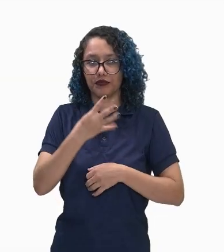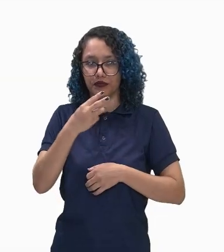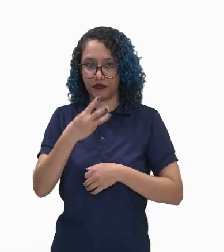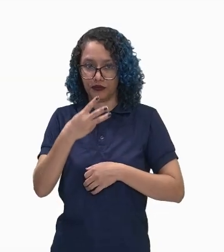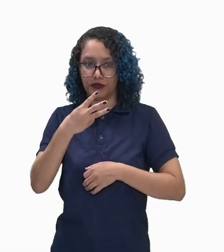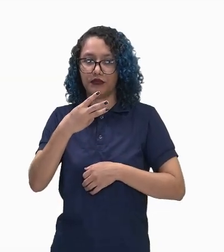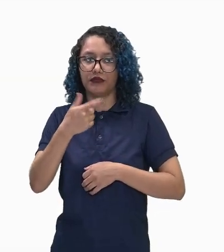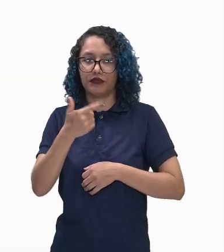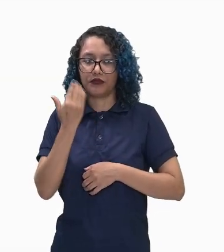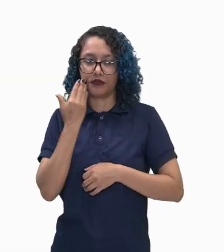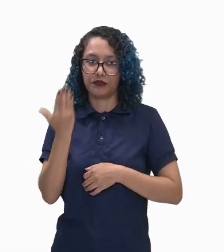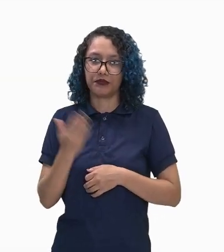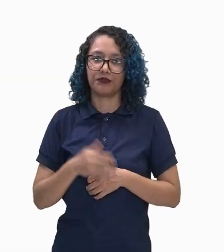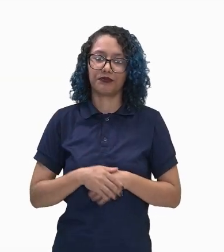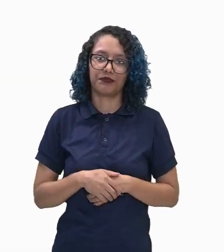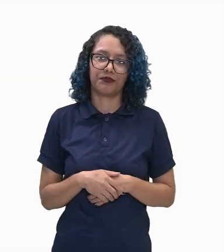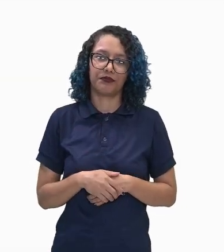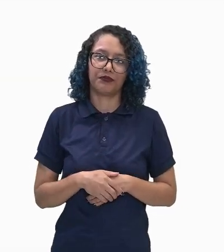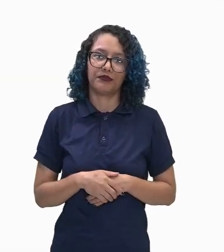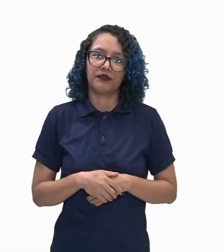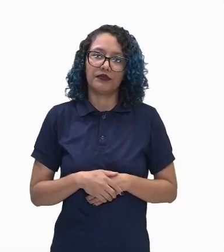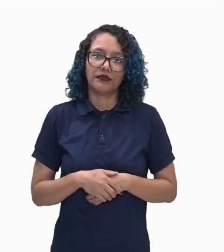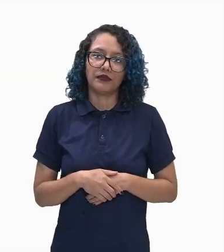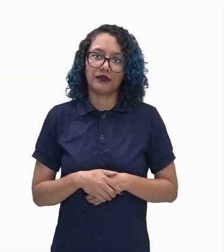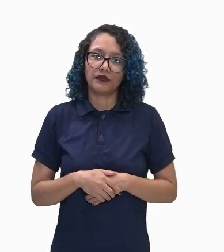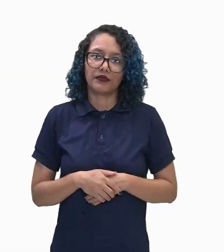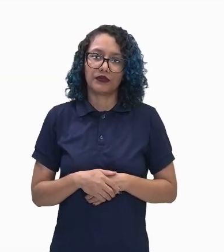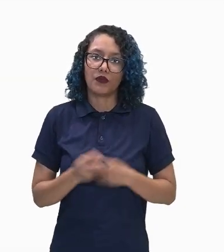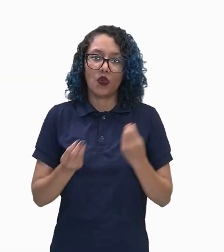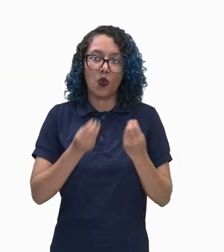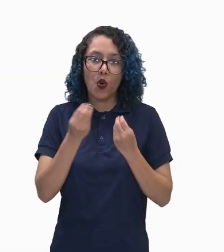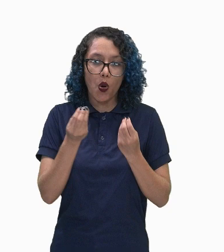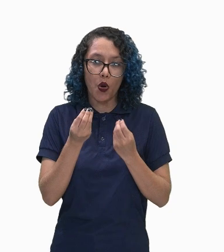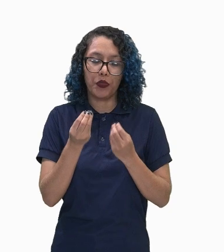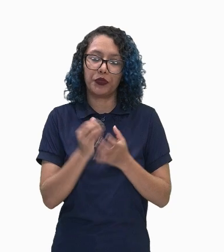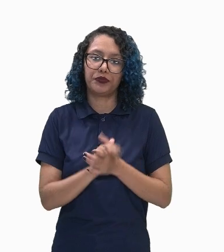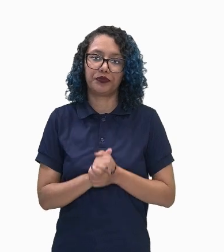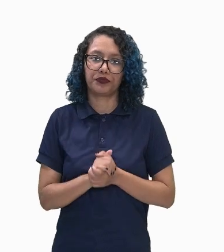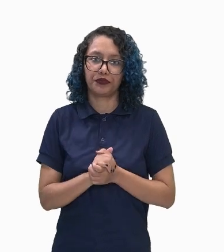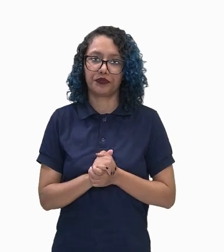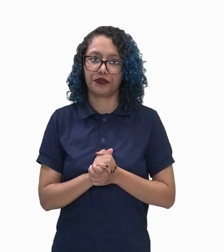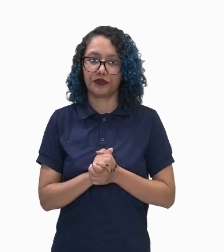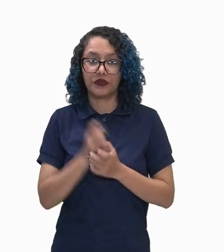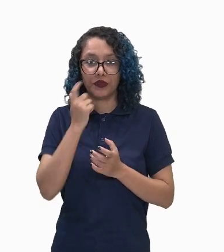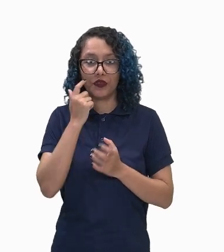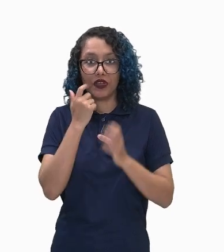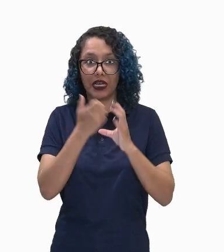só, aqui vamos ver ela por um tom mais científico. Vejam só.